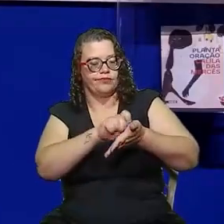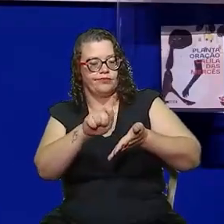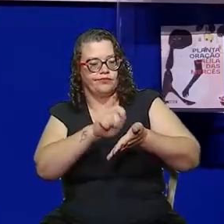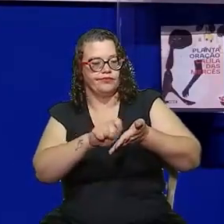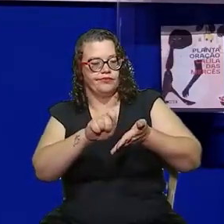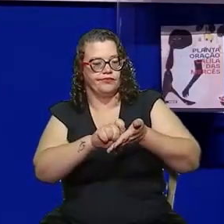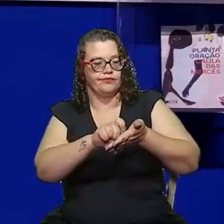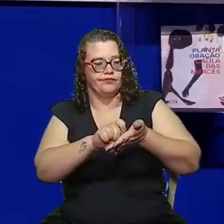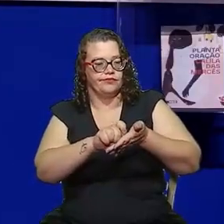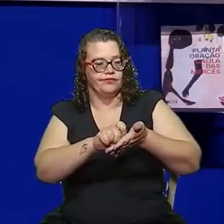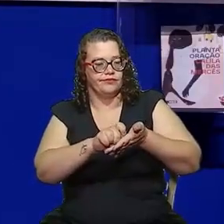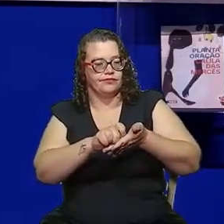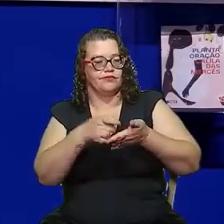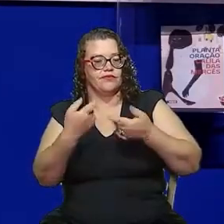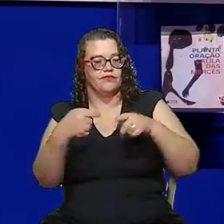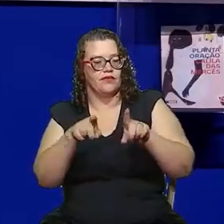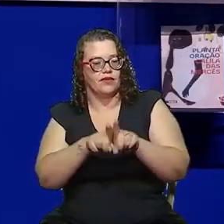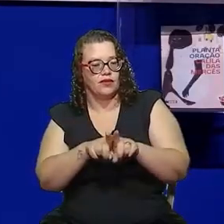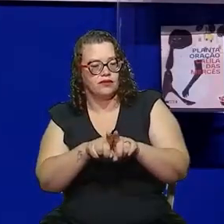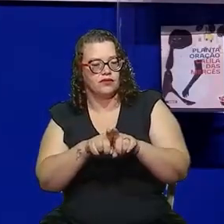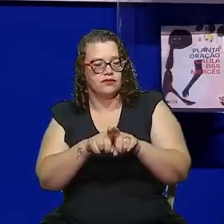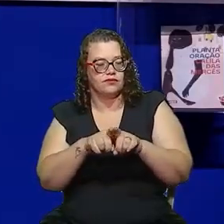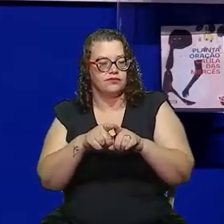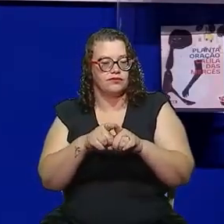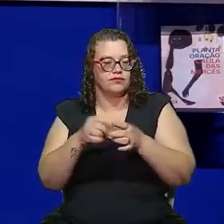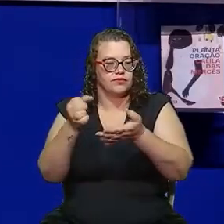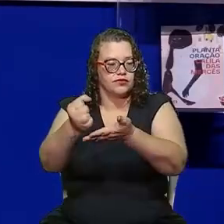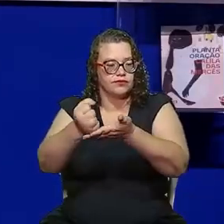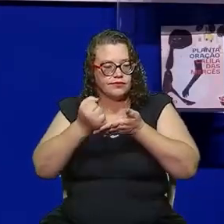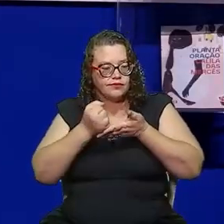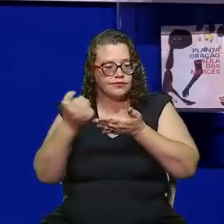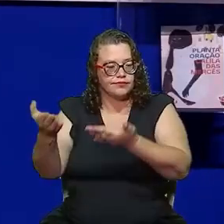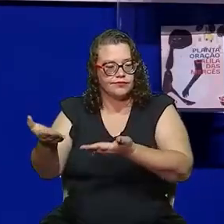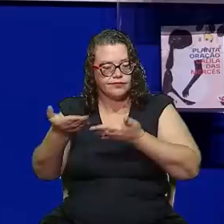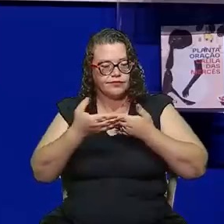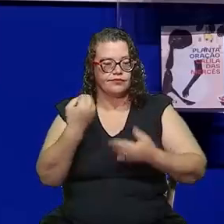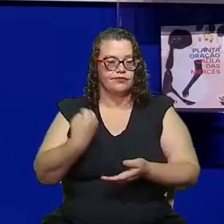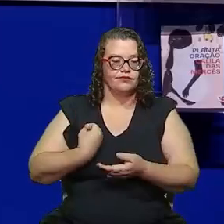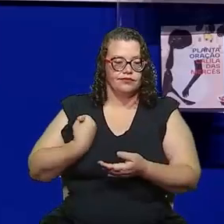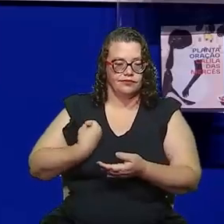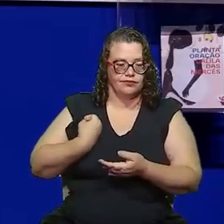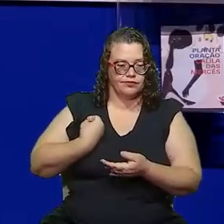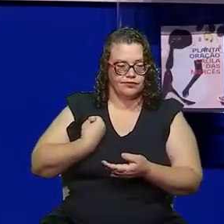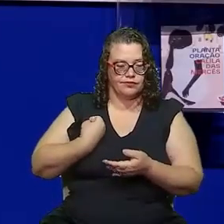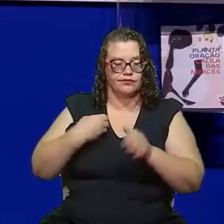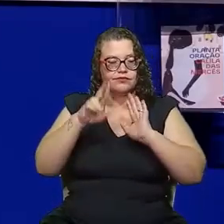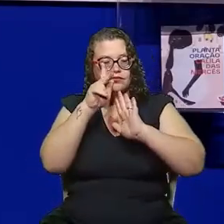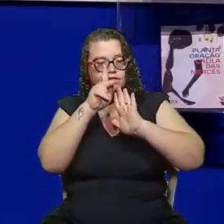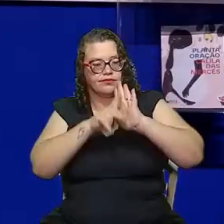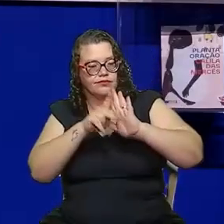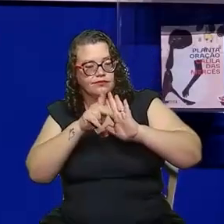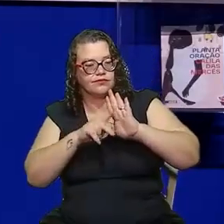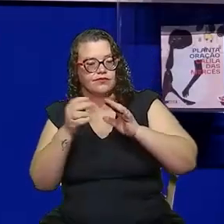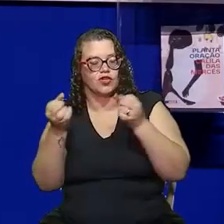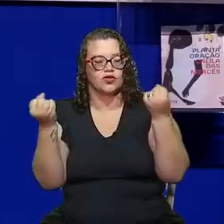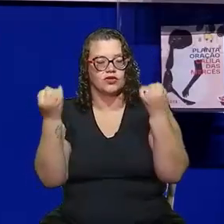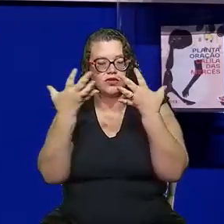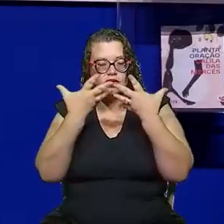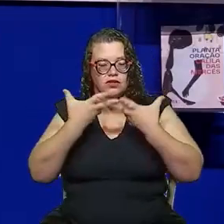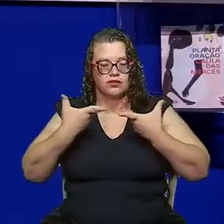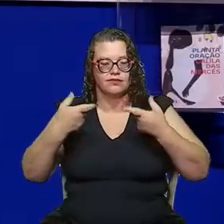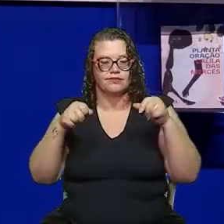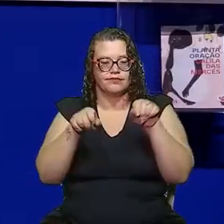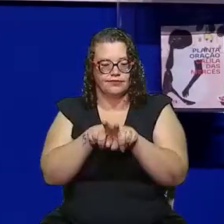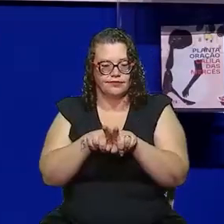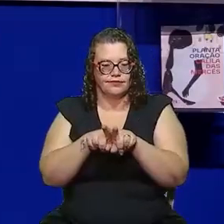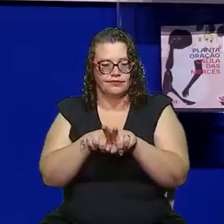da generosidade dela de me convidar para participar desse projeto maravilhoso. E aí Obrigado.